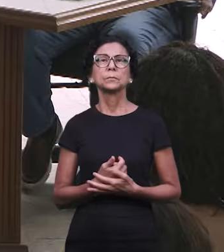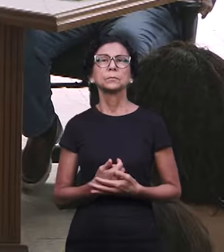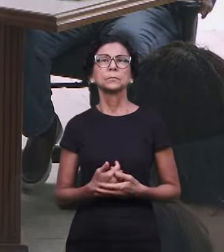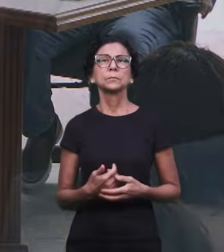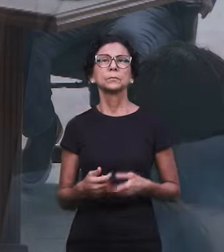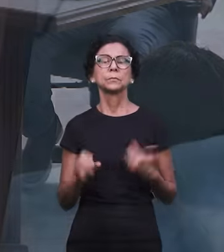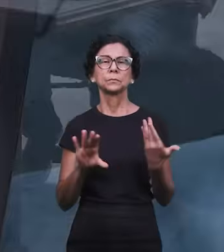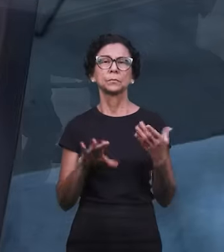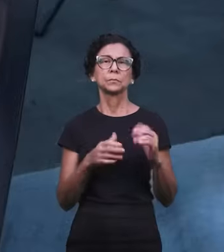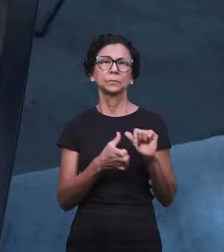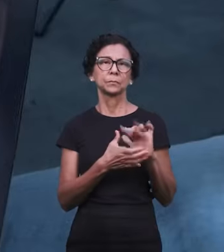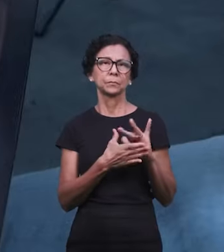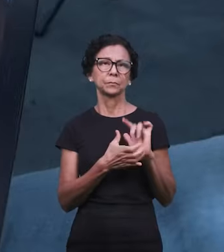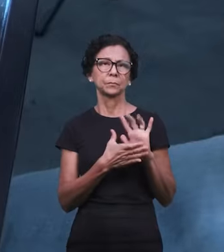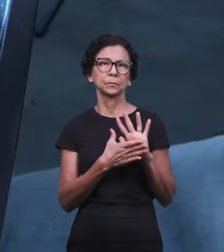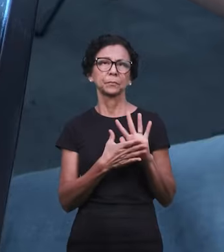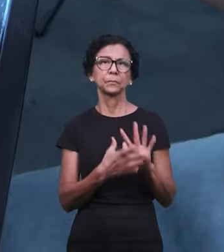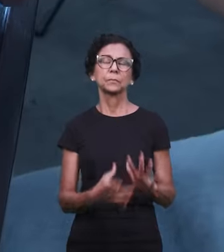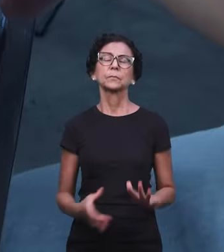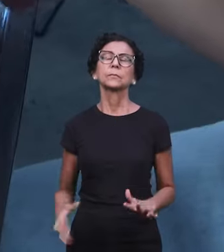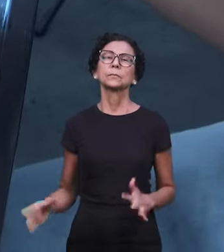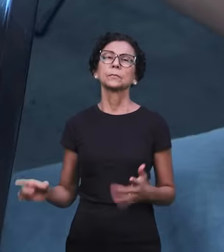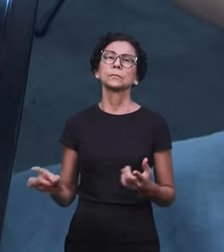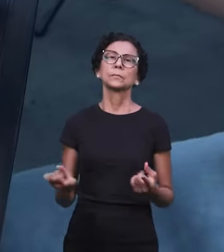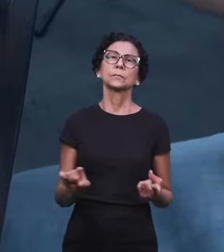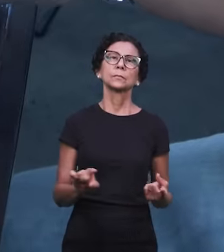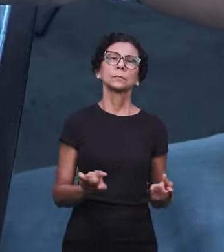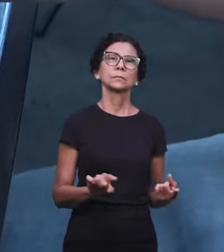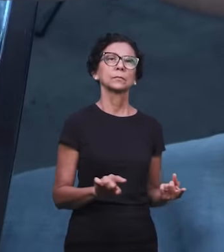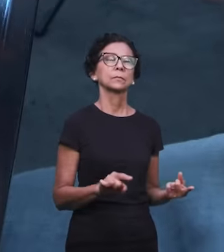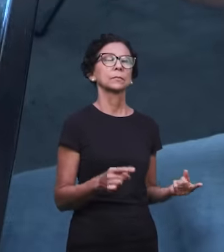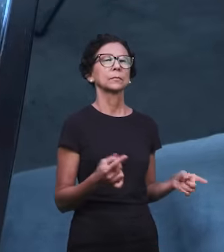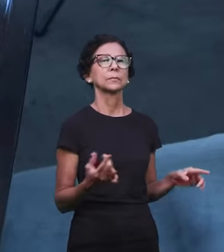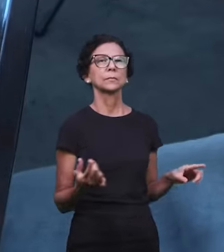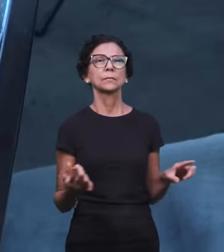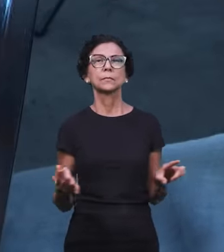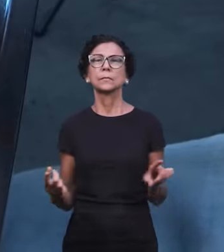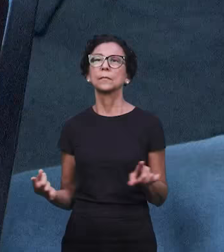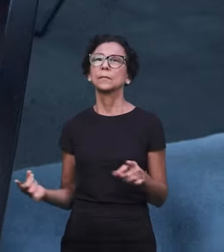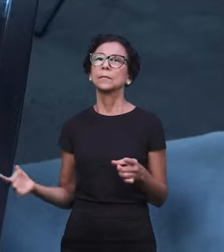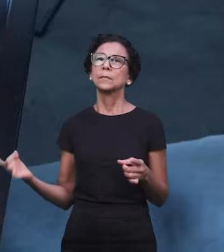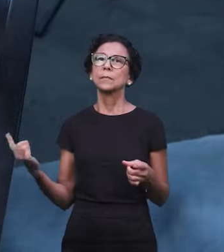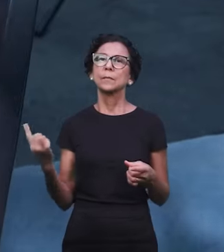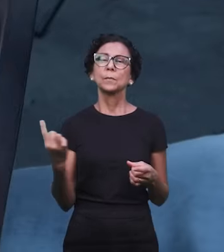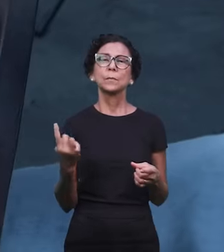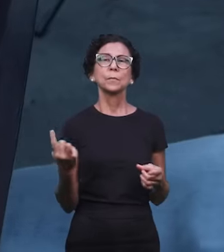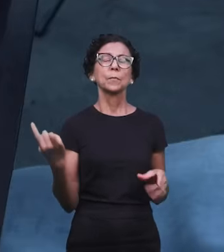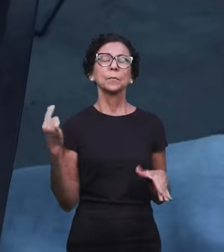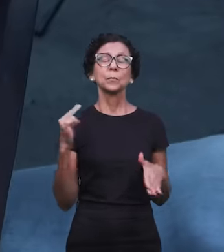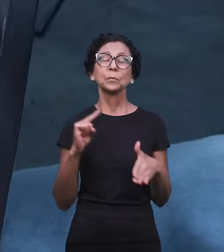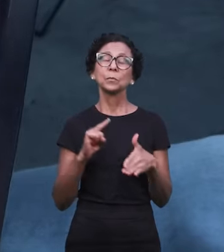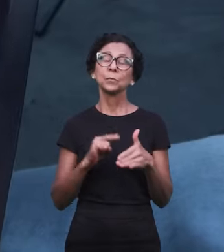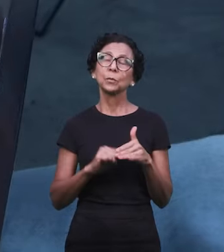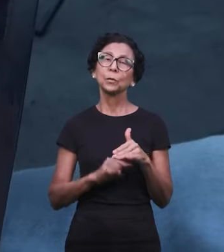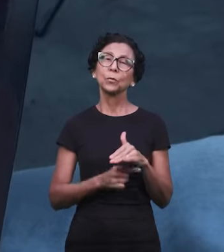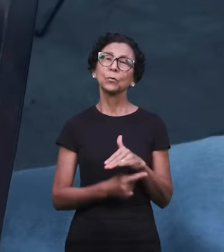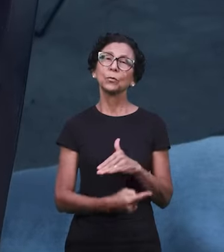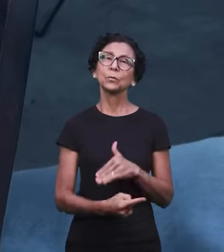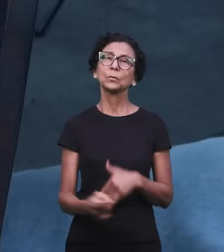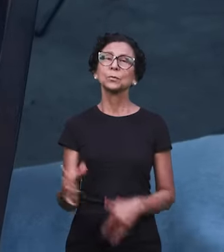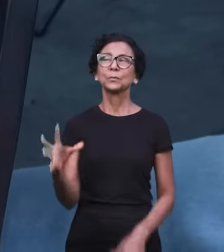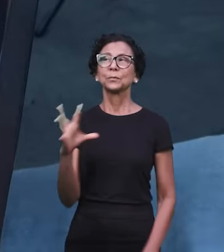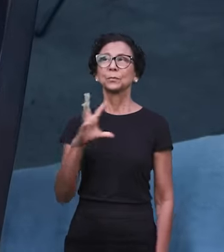coro. Amor, grande amor de Deus, ó grande amor,